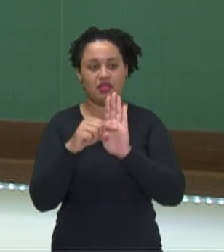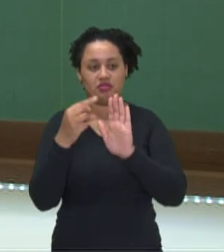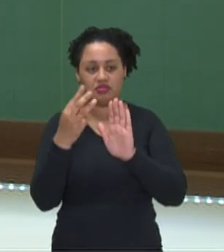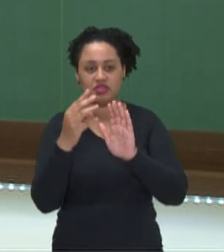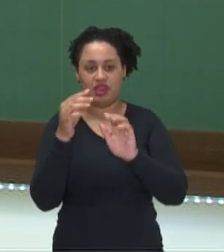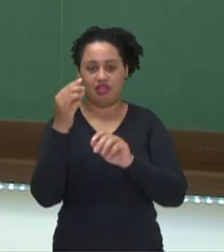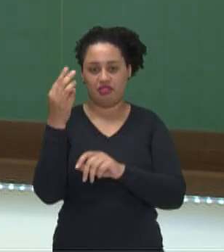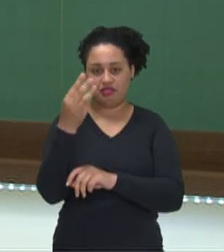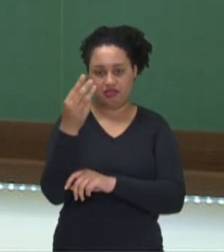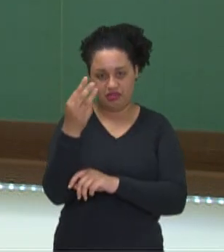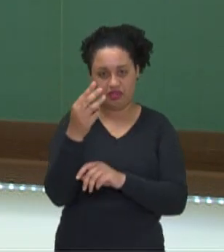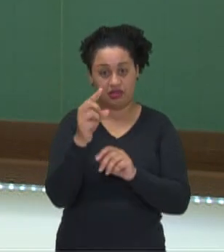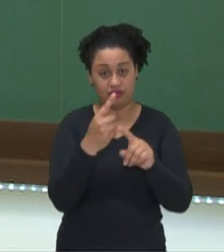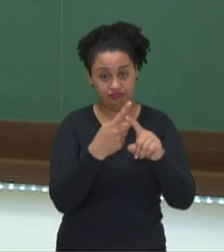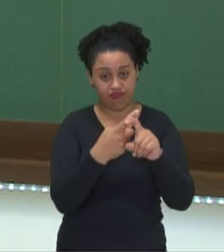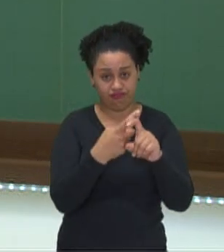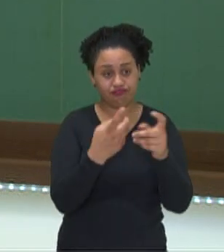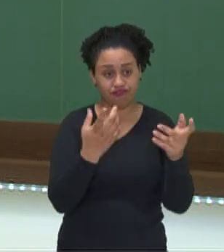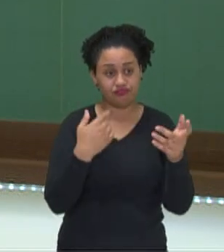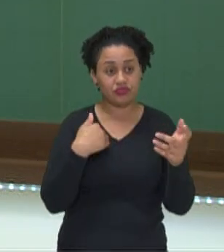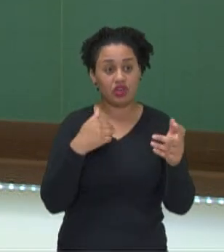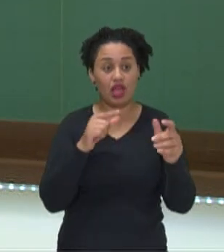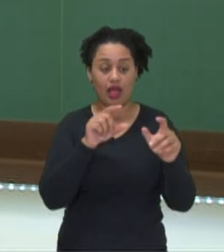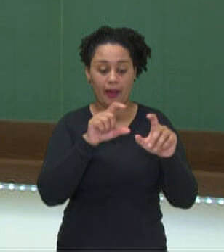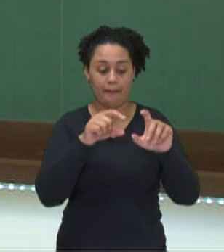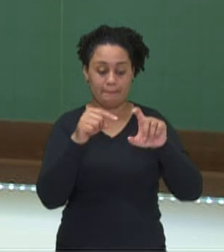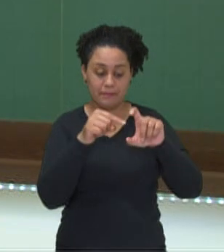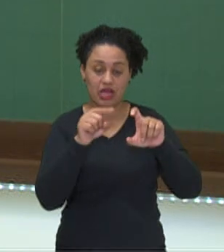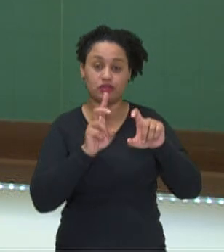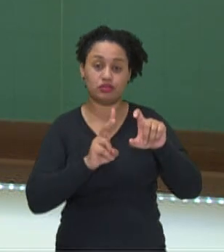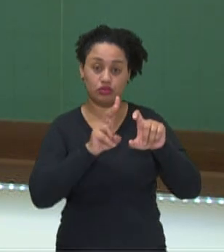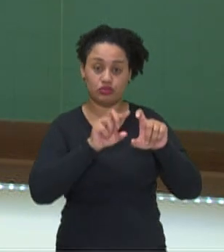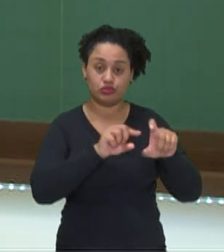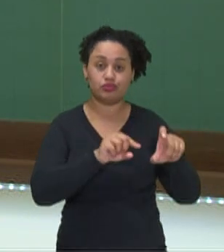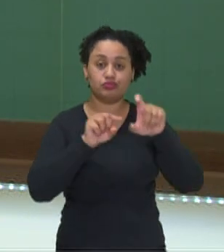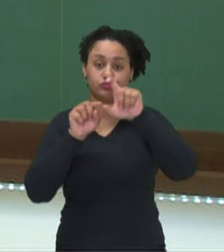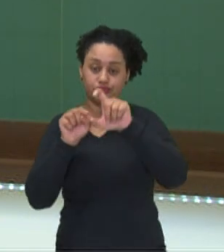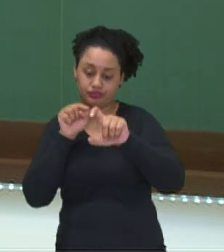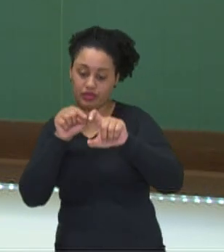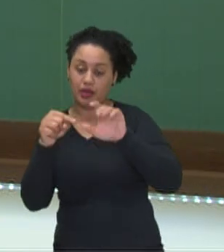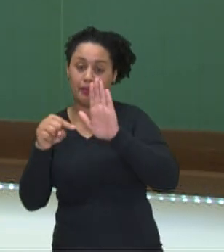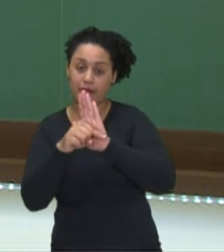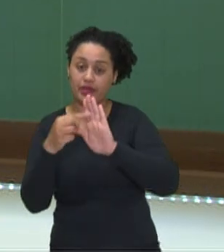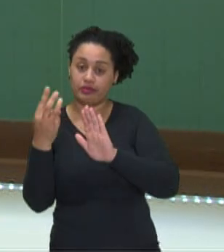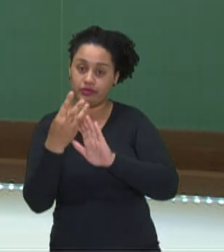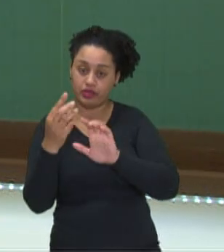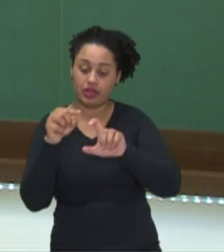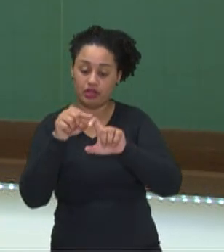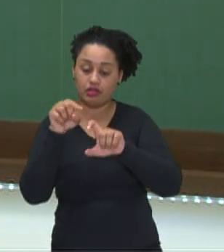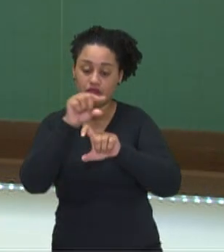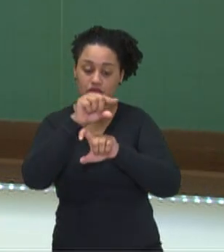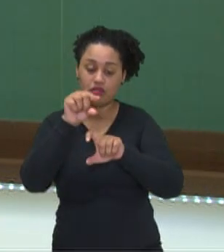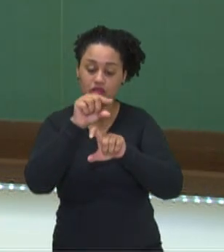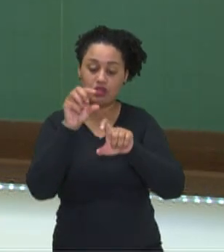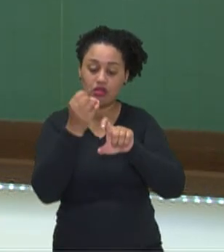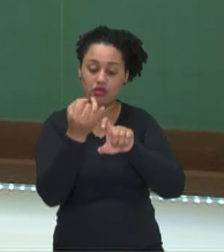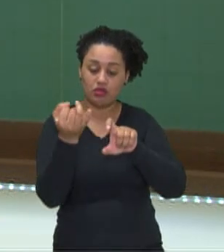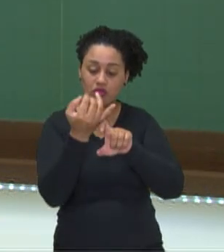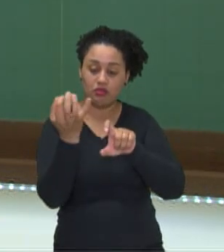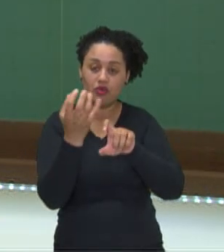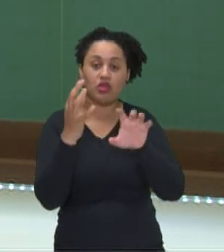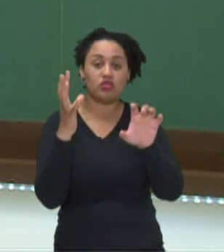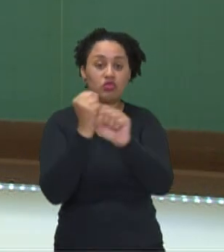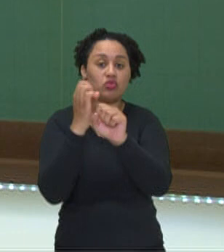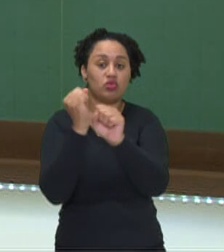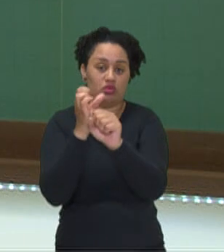terceira potência, nós conservamos a base, que é menos 3, e somamos os expoentes.